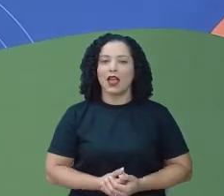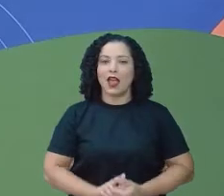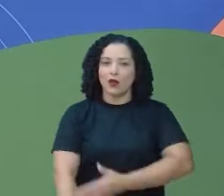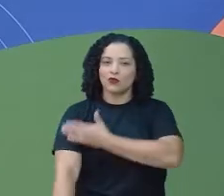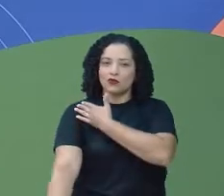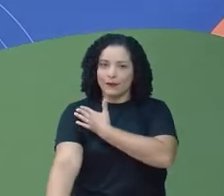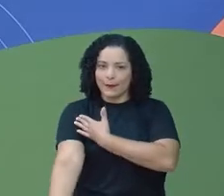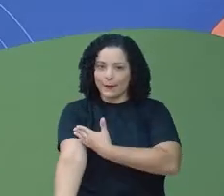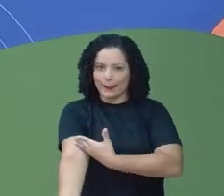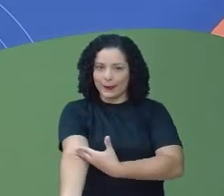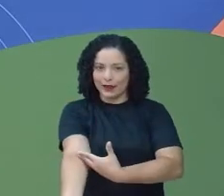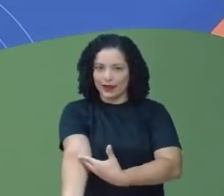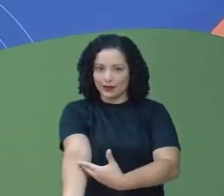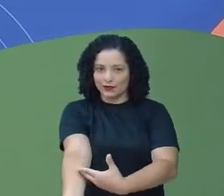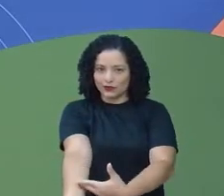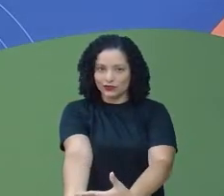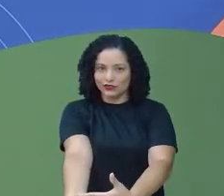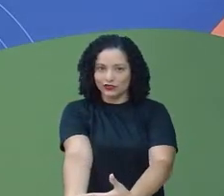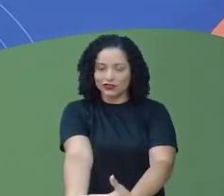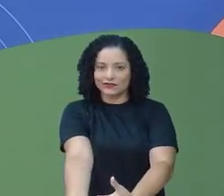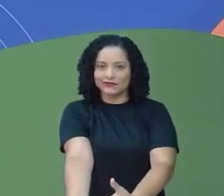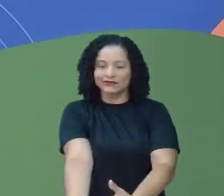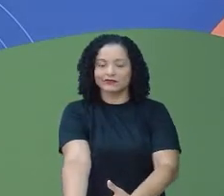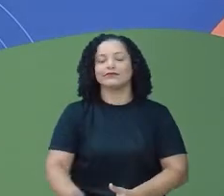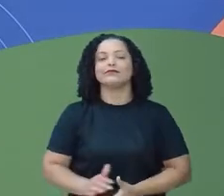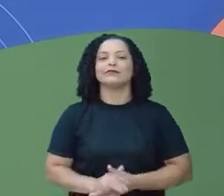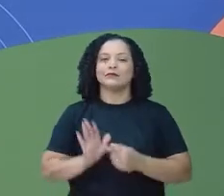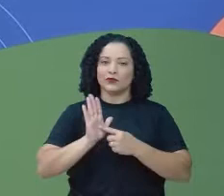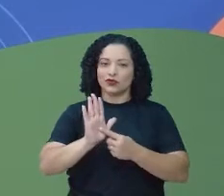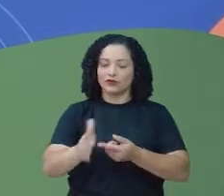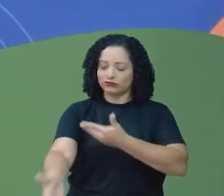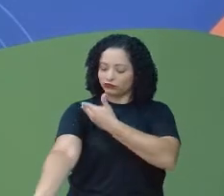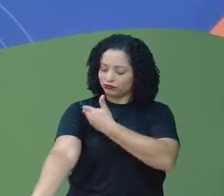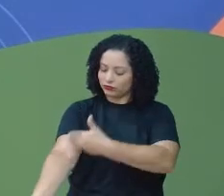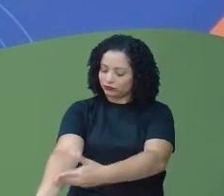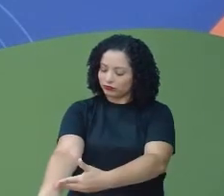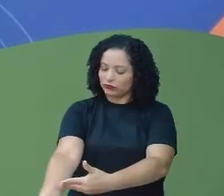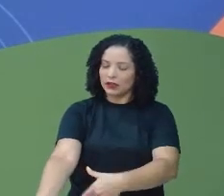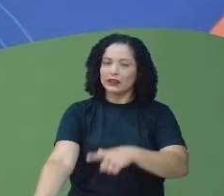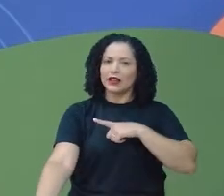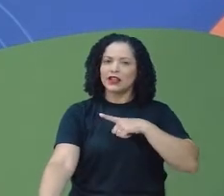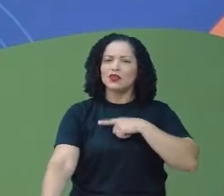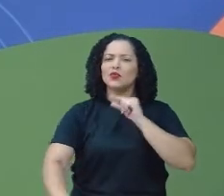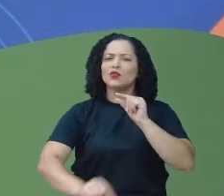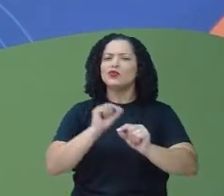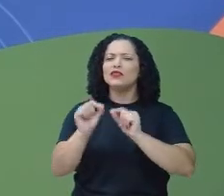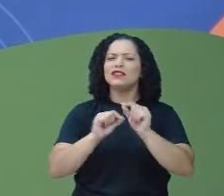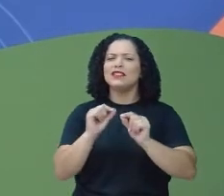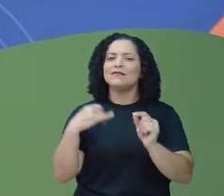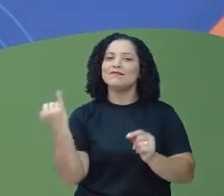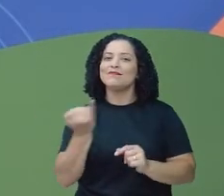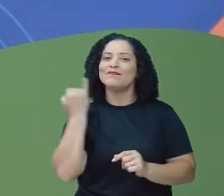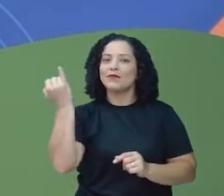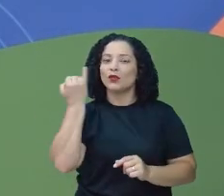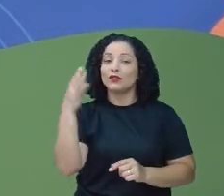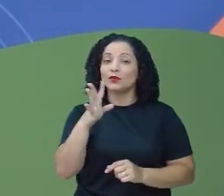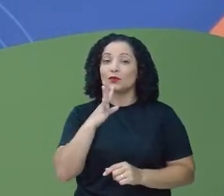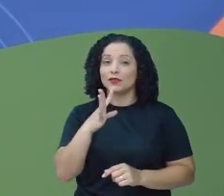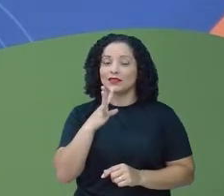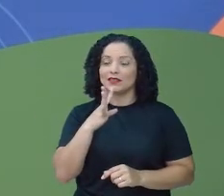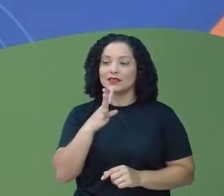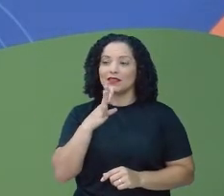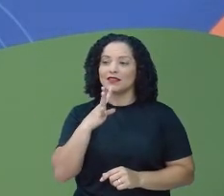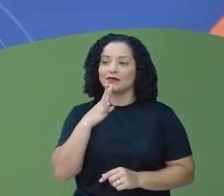braços, né? Eu estou aqui apresentando um só. Vou trazer só algumas curiosidades, né? Então, eu estou trazendo